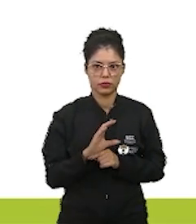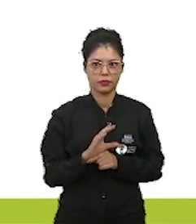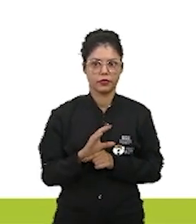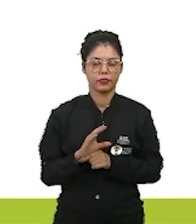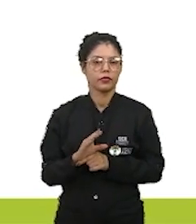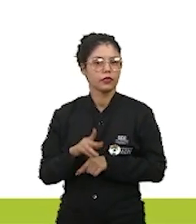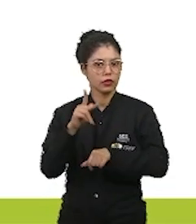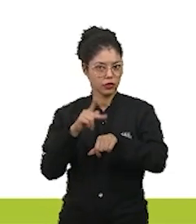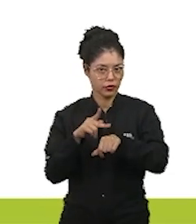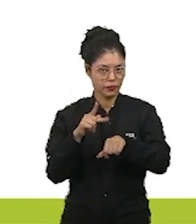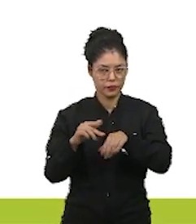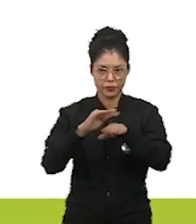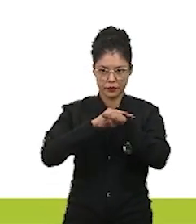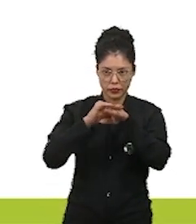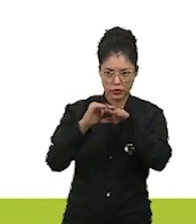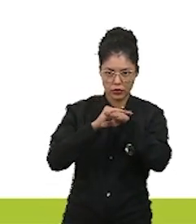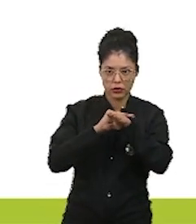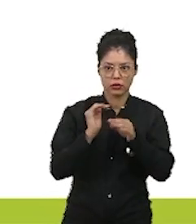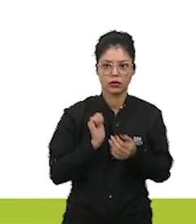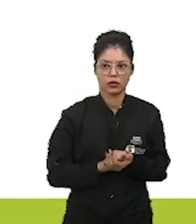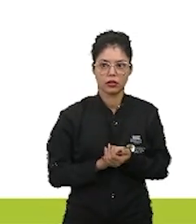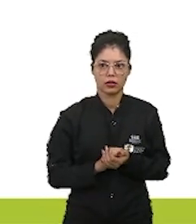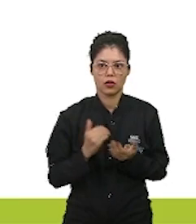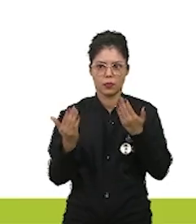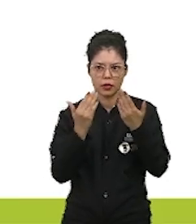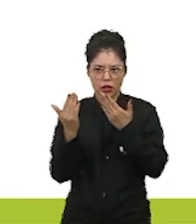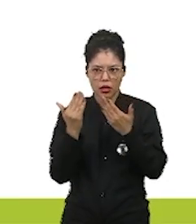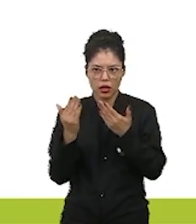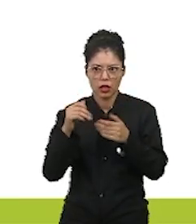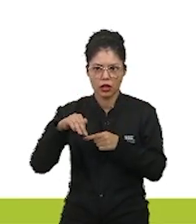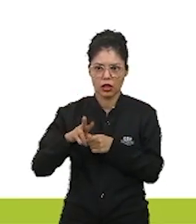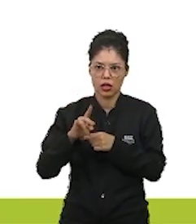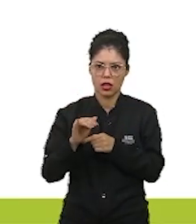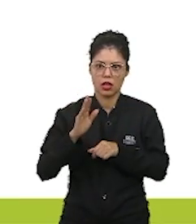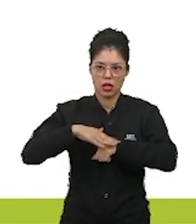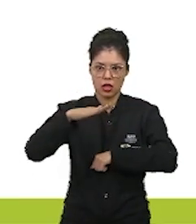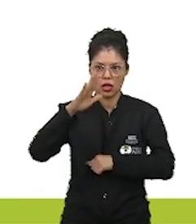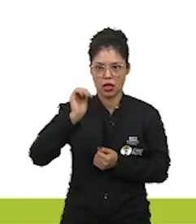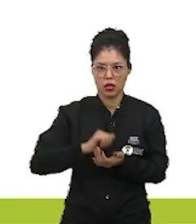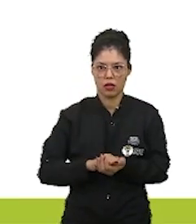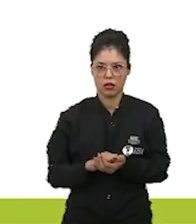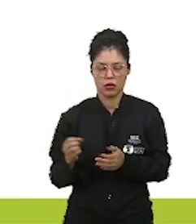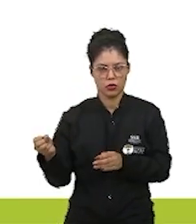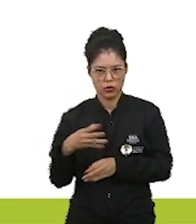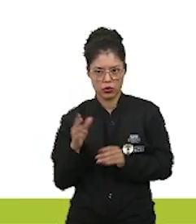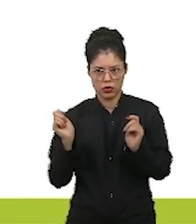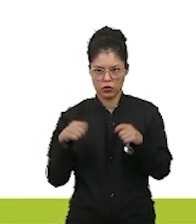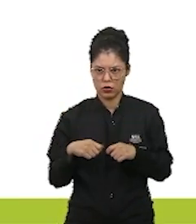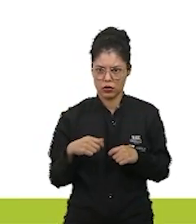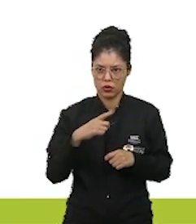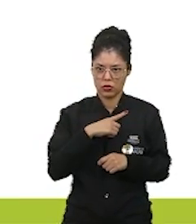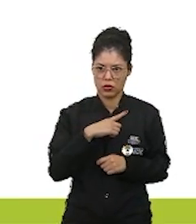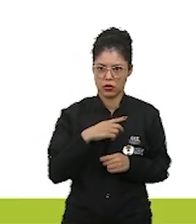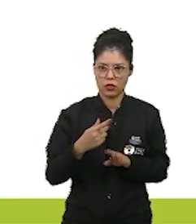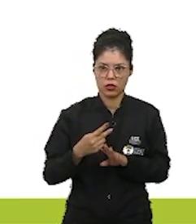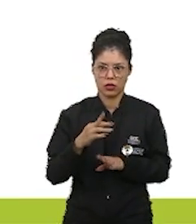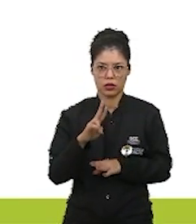C. As rochas sedimentares, se comparadas às rochas magmáticas, são mais recentes, pois datam da